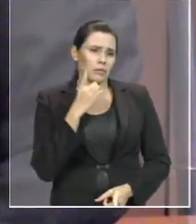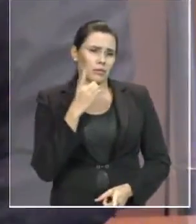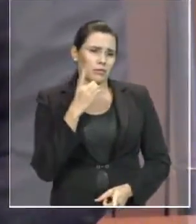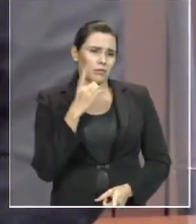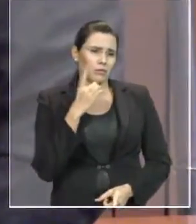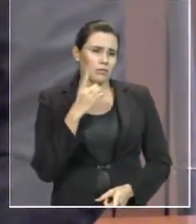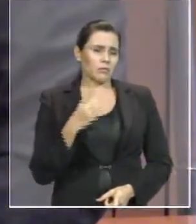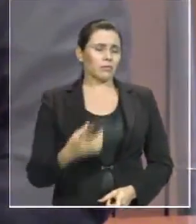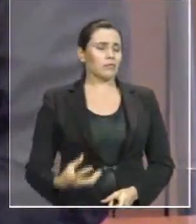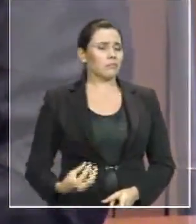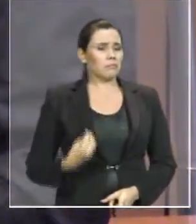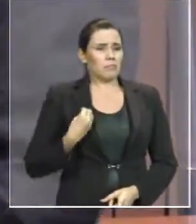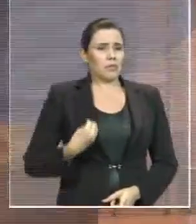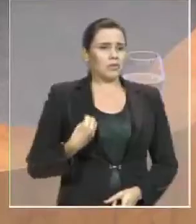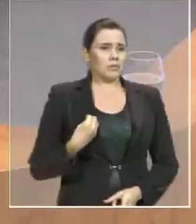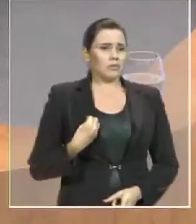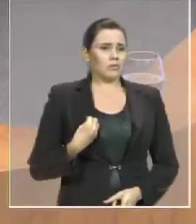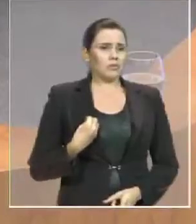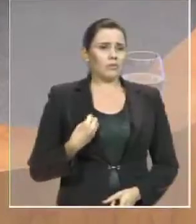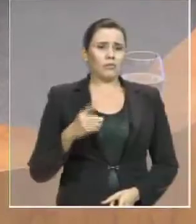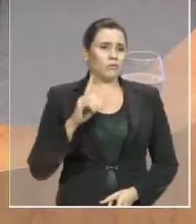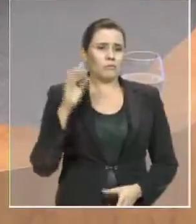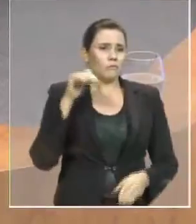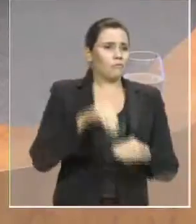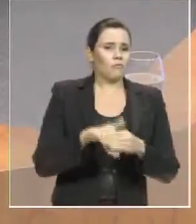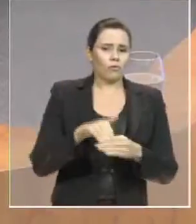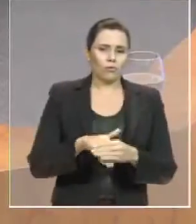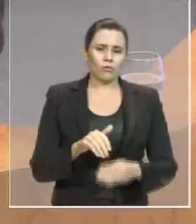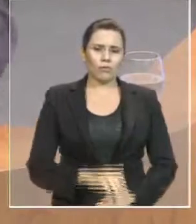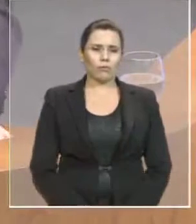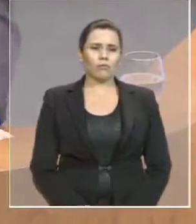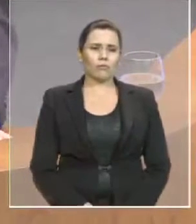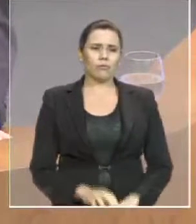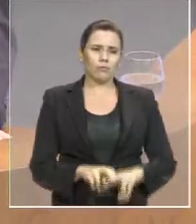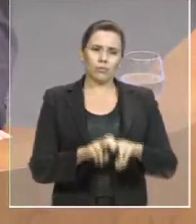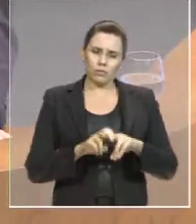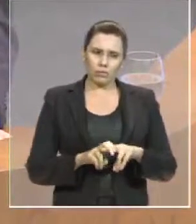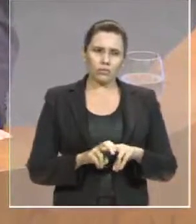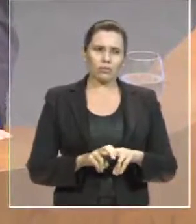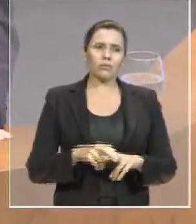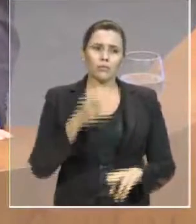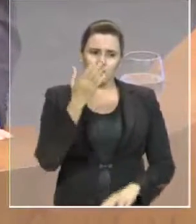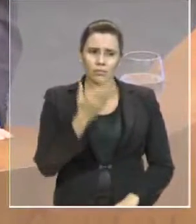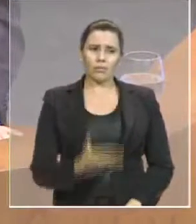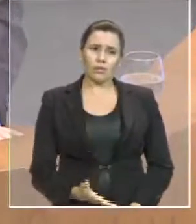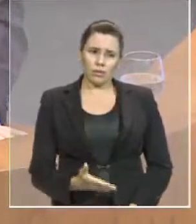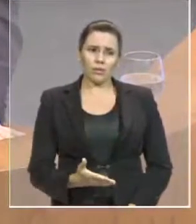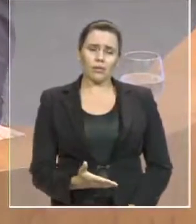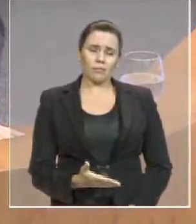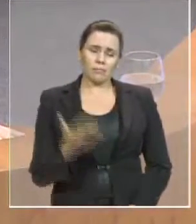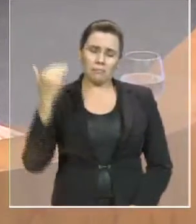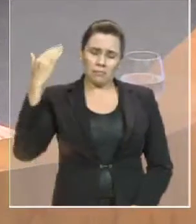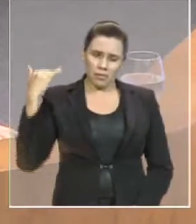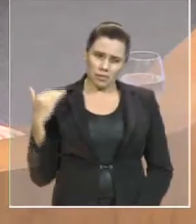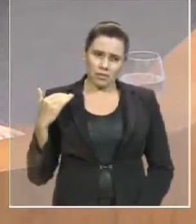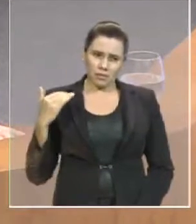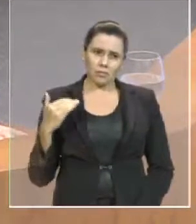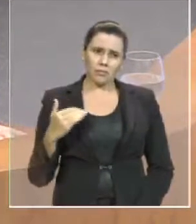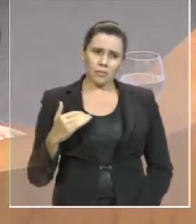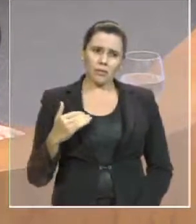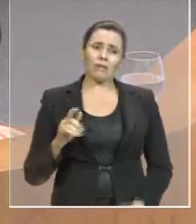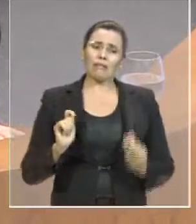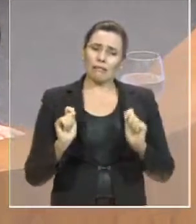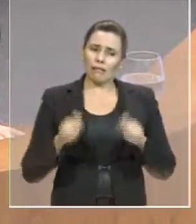Ou seja, as oportunidades que o deputado teve de fazer alguma coisa pelo município de Timon, escapou nos dedos.